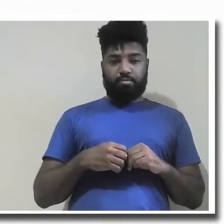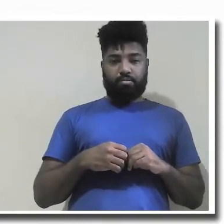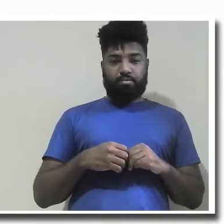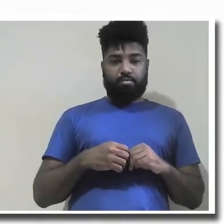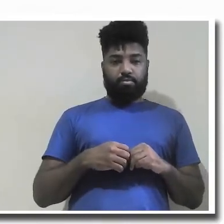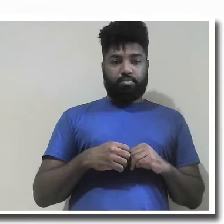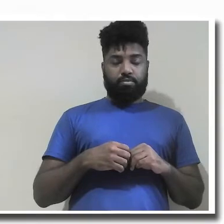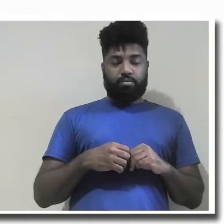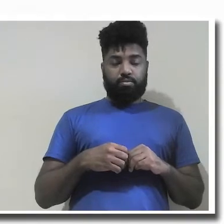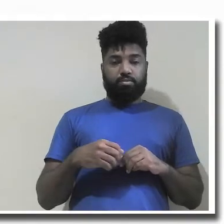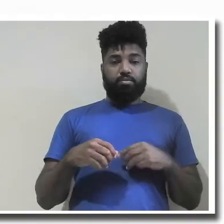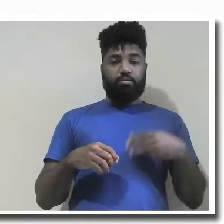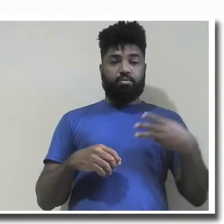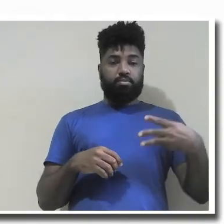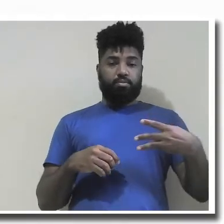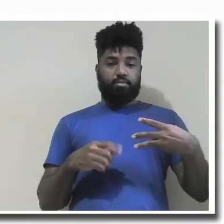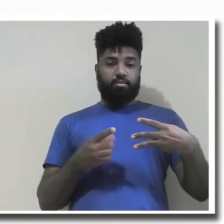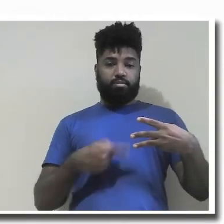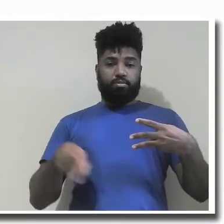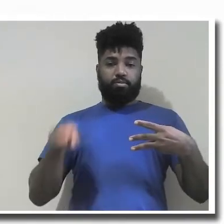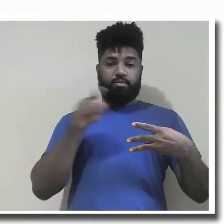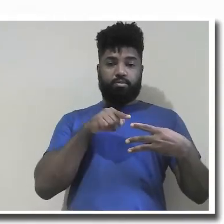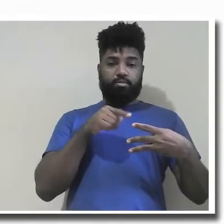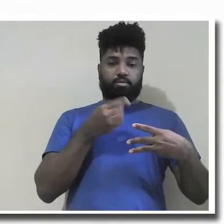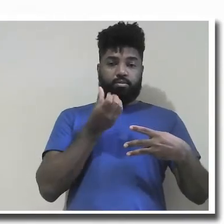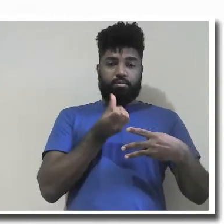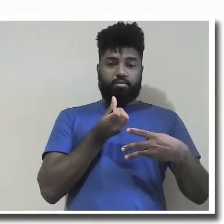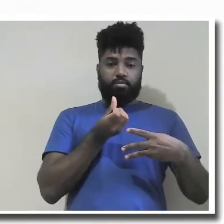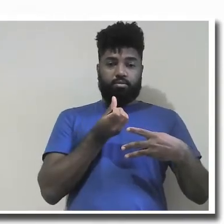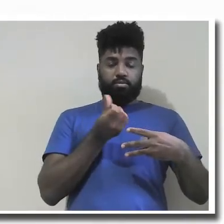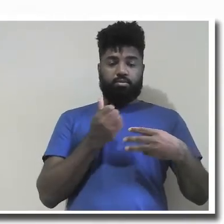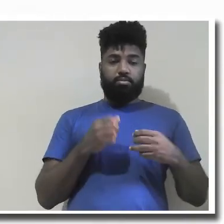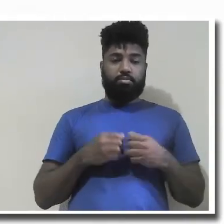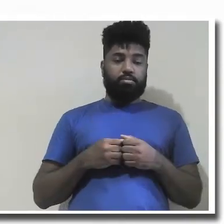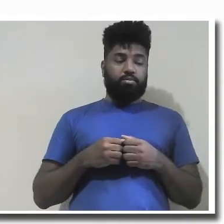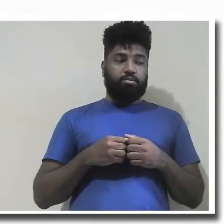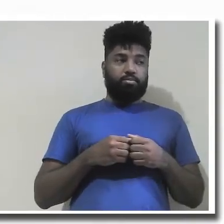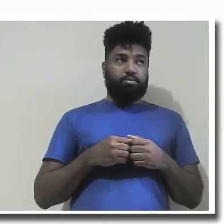Ou 3 elevado a 6.